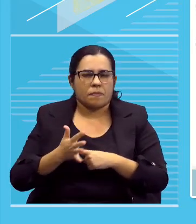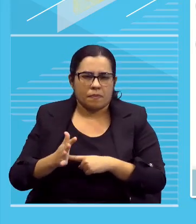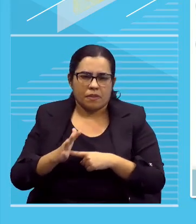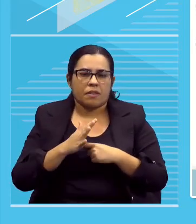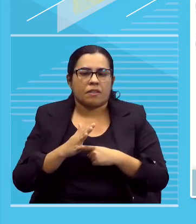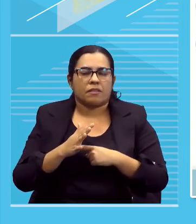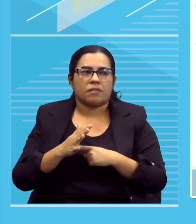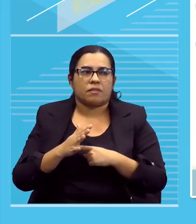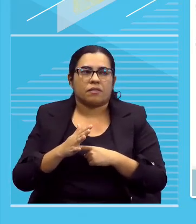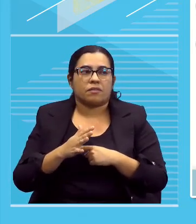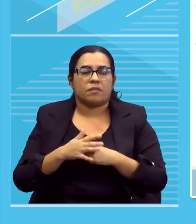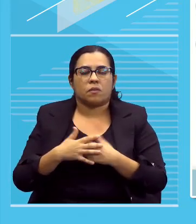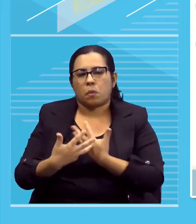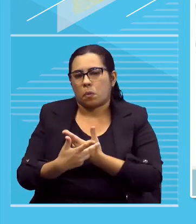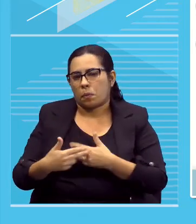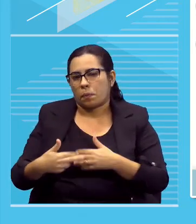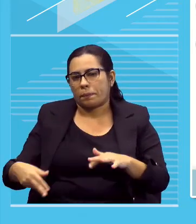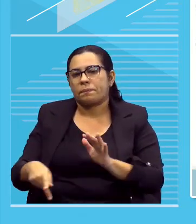e equipamentos